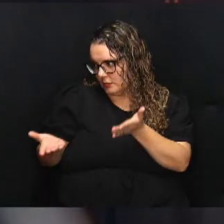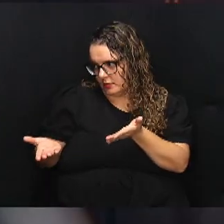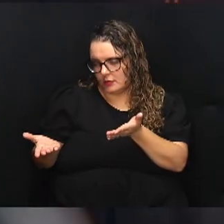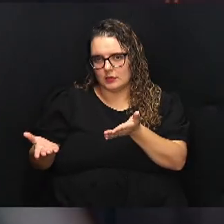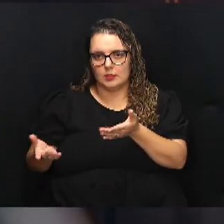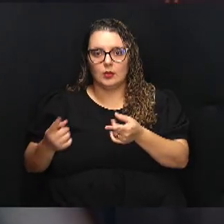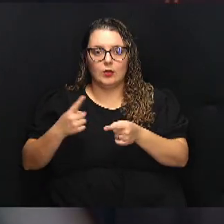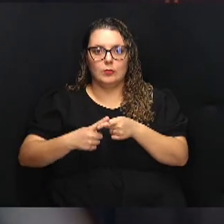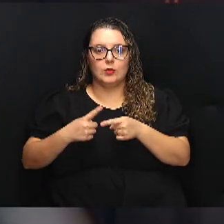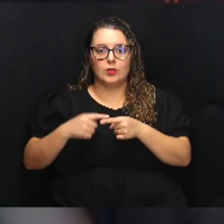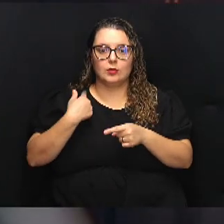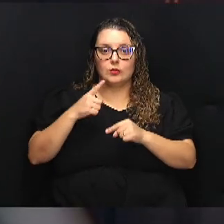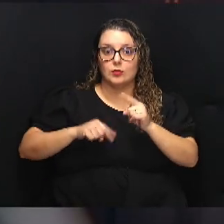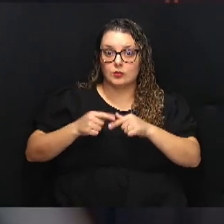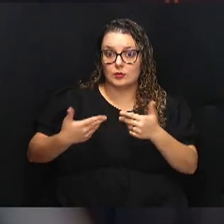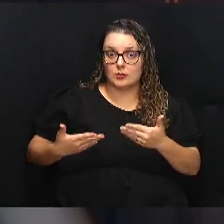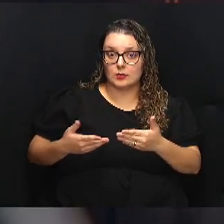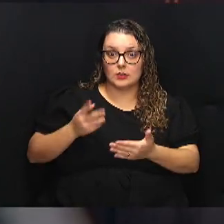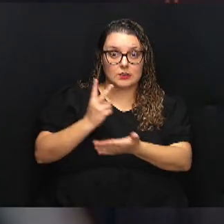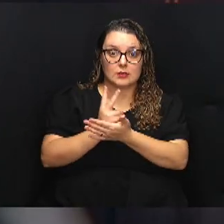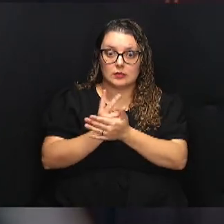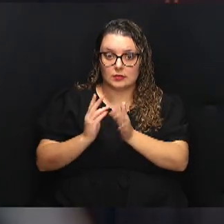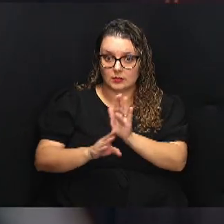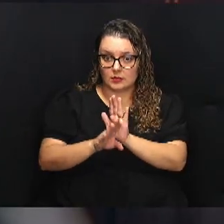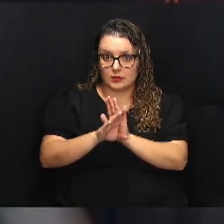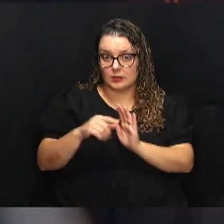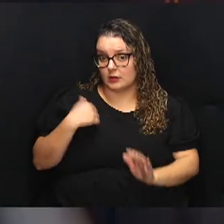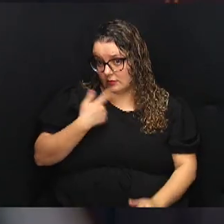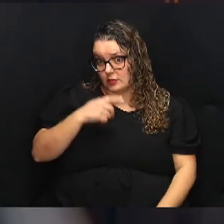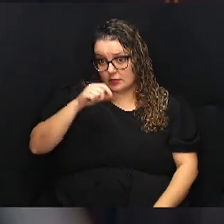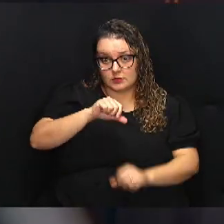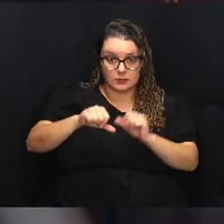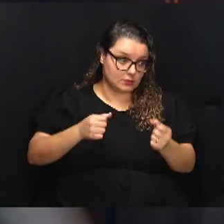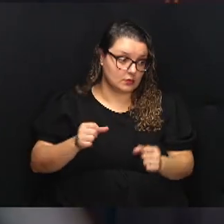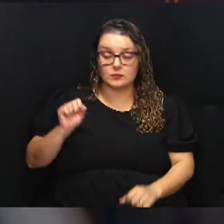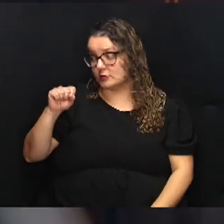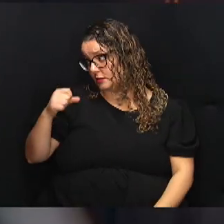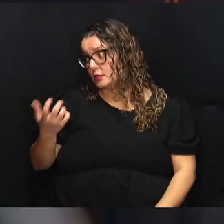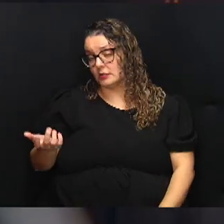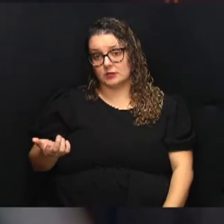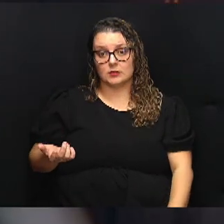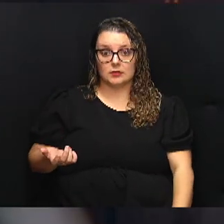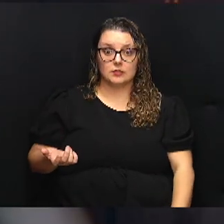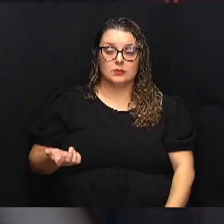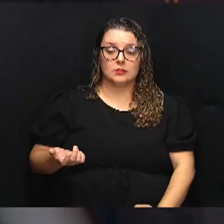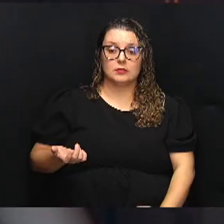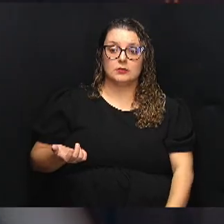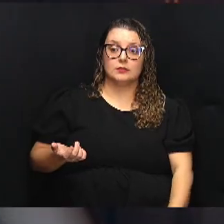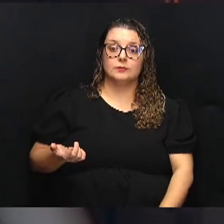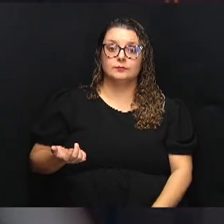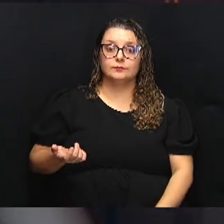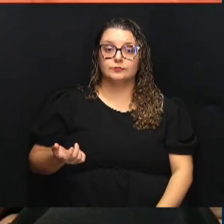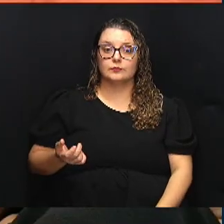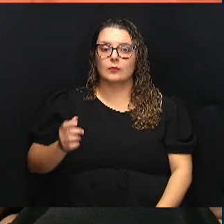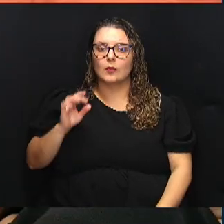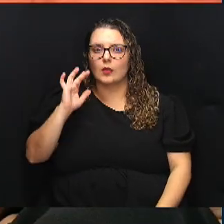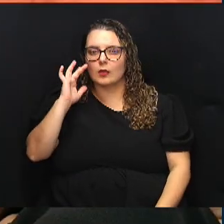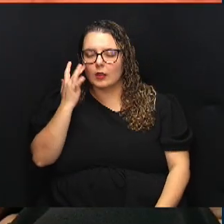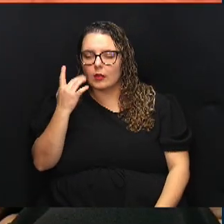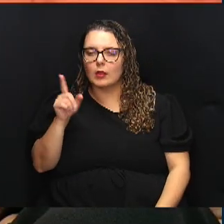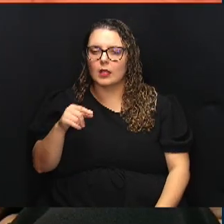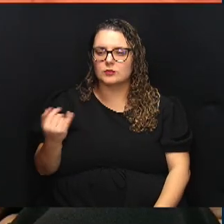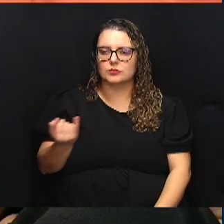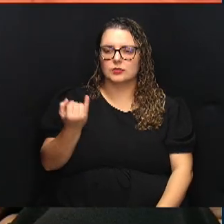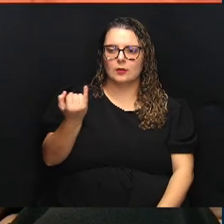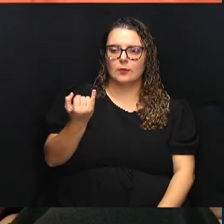Porque o nosso produto ele está em constante evolução. Até a gente muda, Sim. né? Agora, o que eu acho importante é